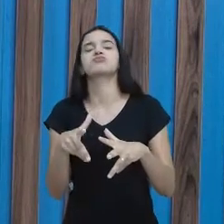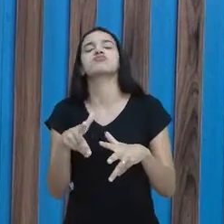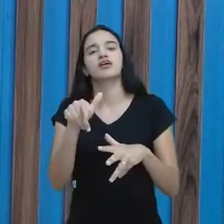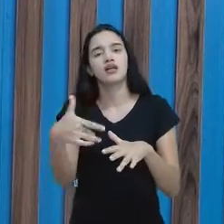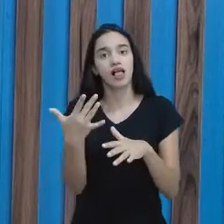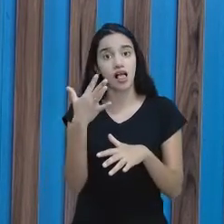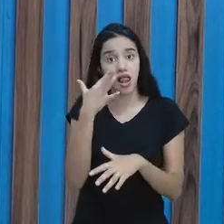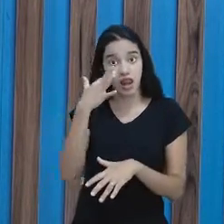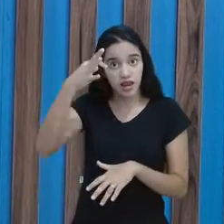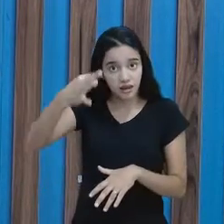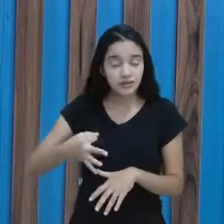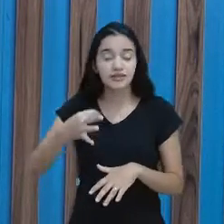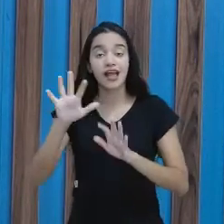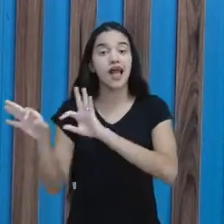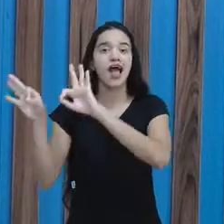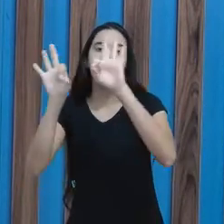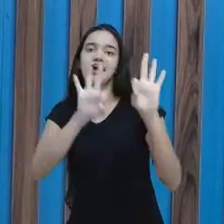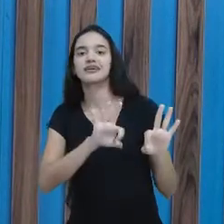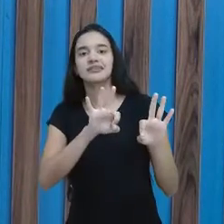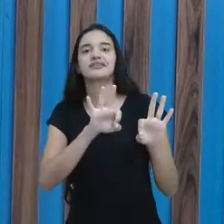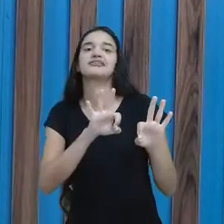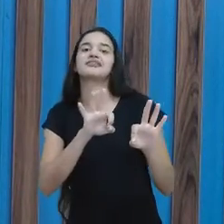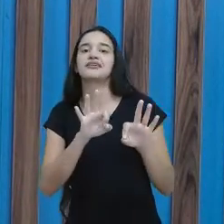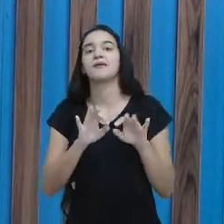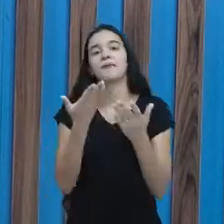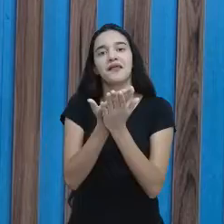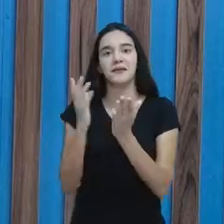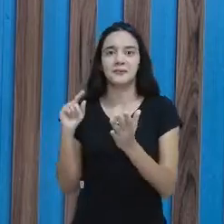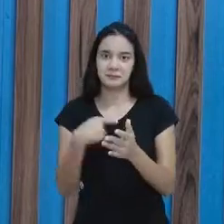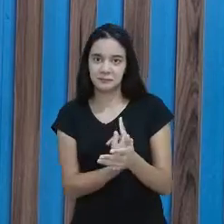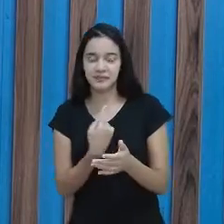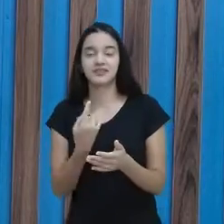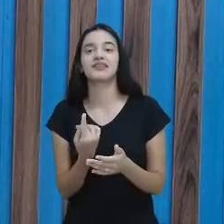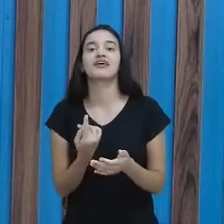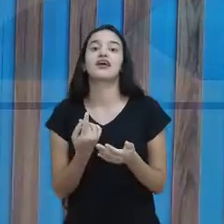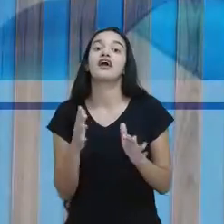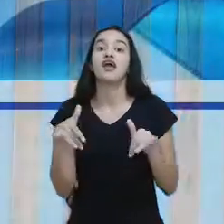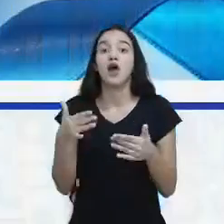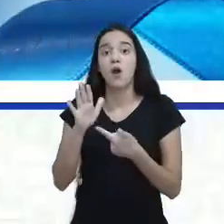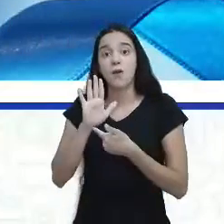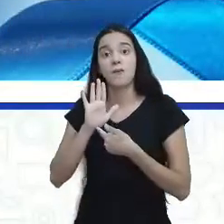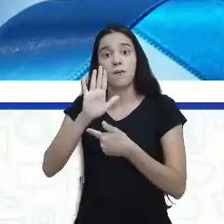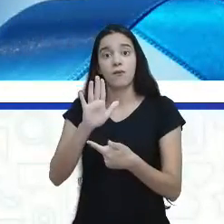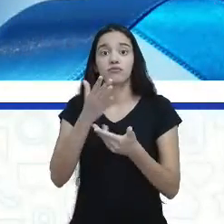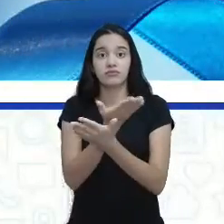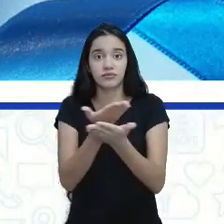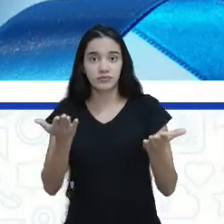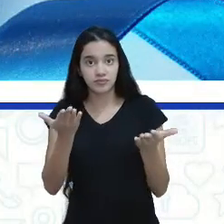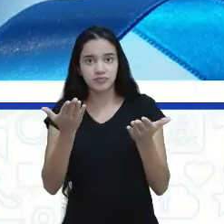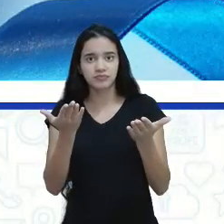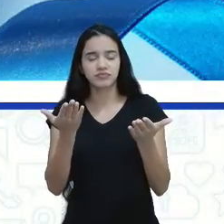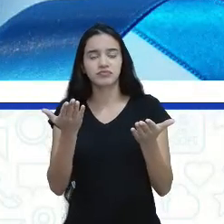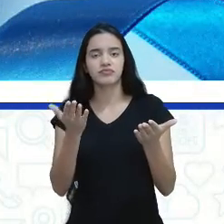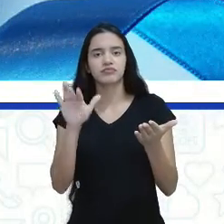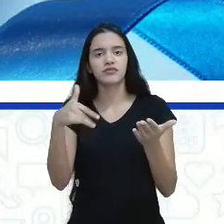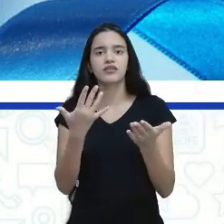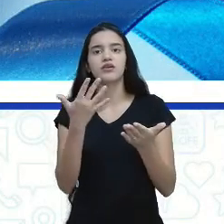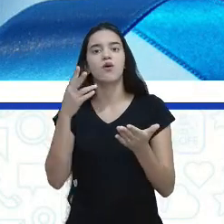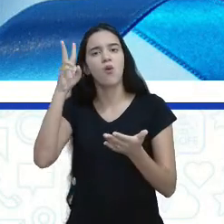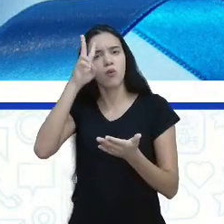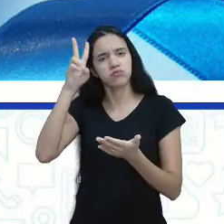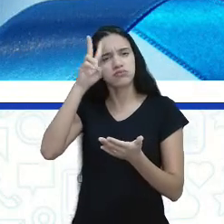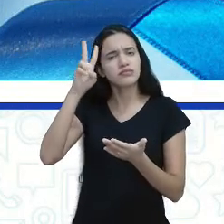aí ligadinhos, assistindo a nossa aula. E aqui eu trago para vocês um